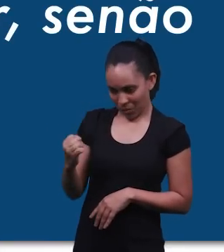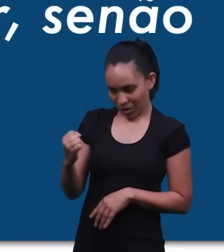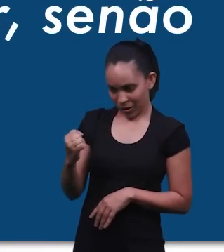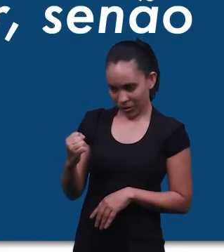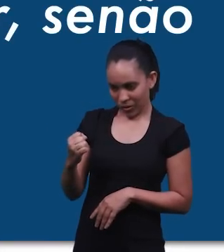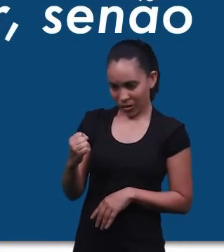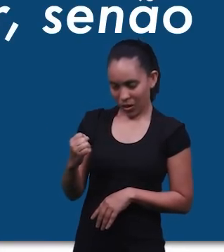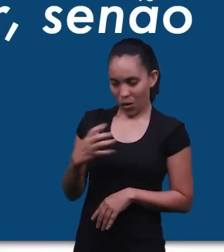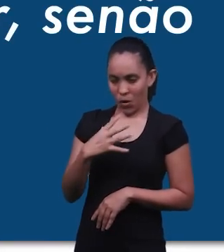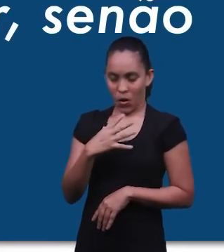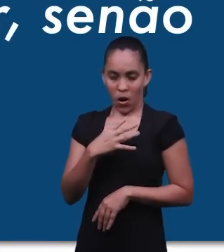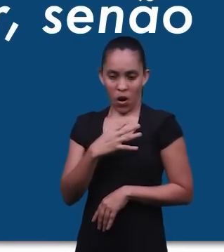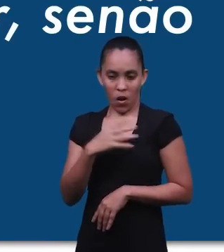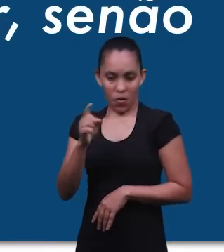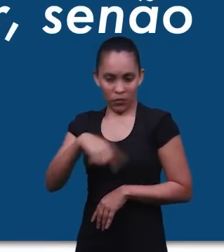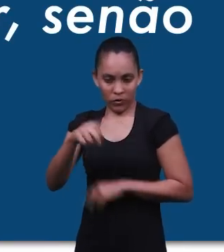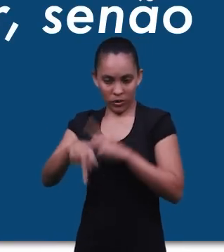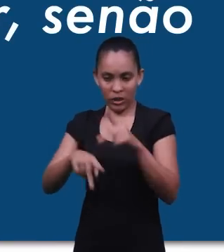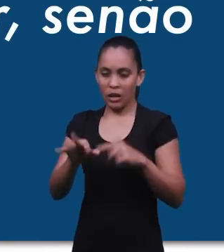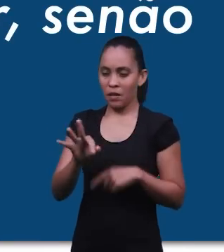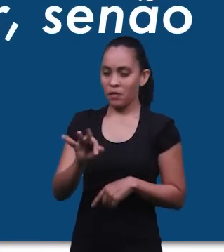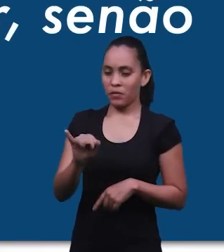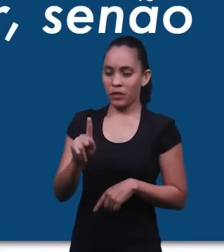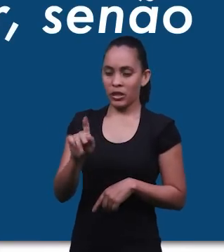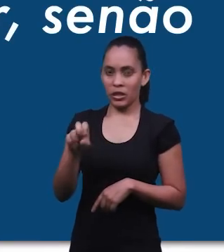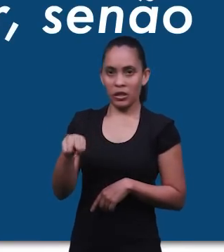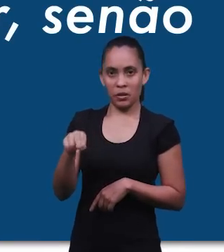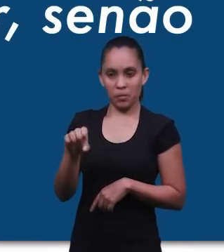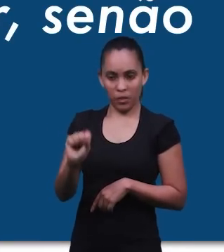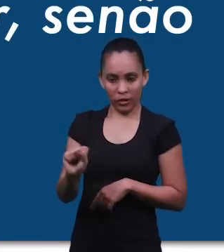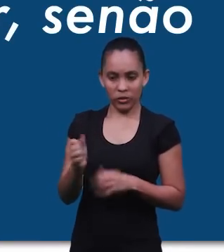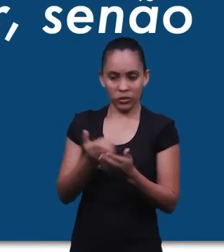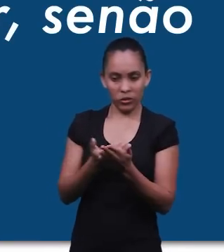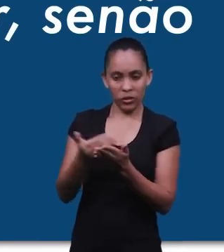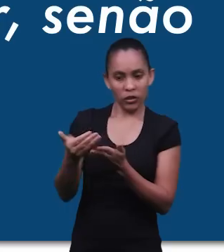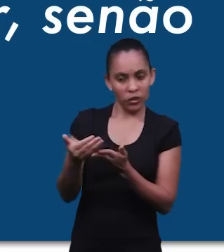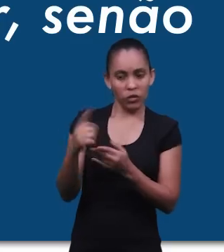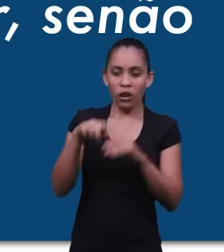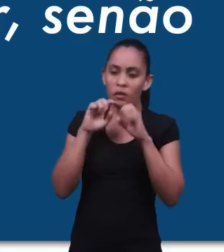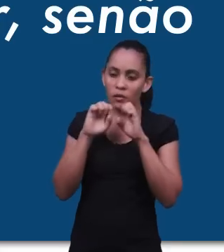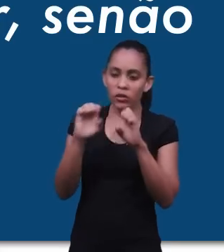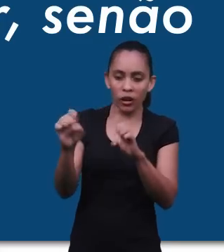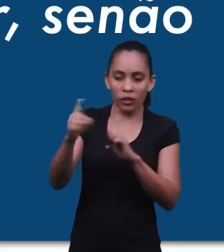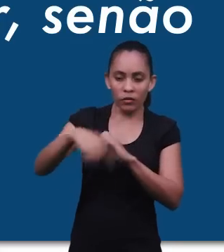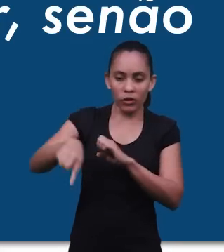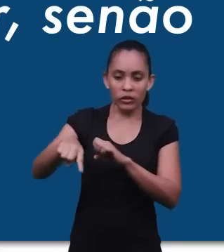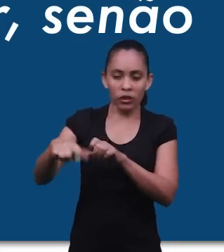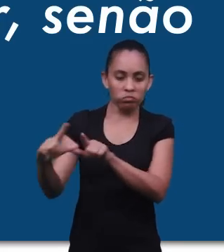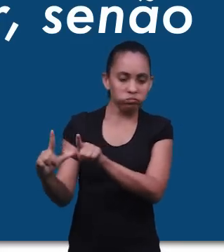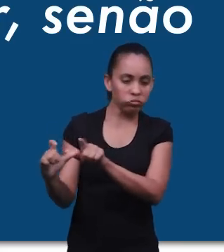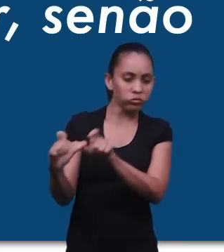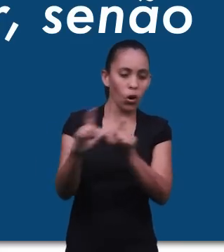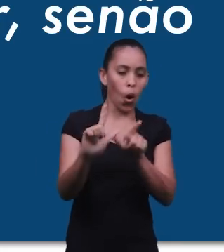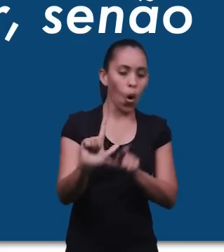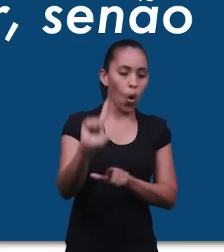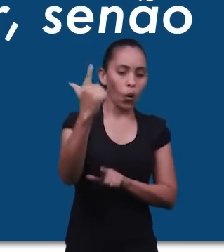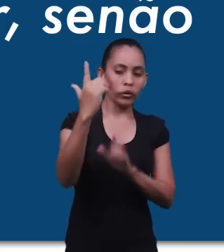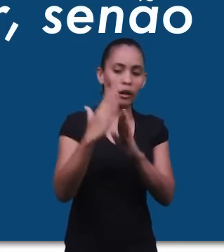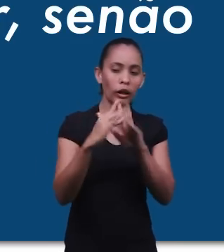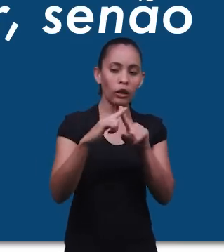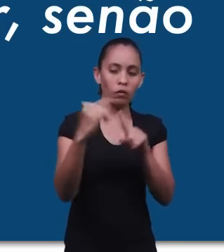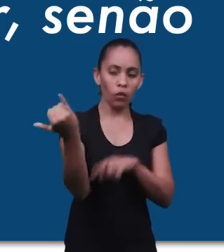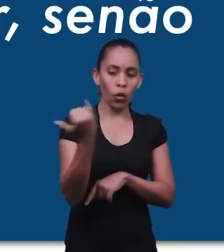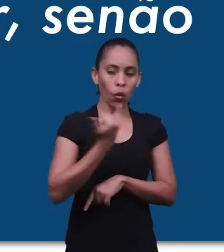ó Filipenses, que no princípio do Evangelho, quando parti da Macedônia, nenhuma igreja comunicou comigo